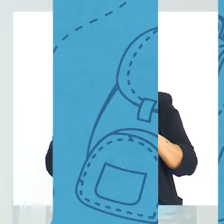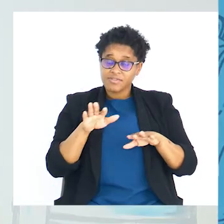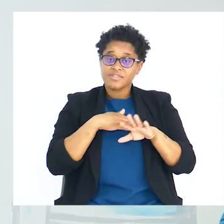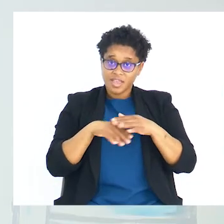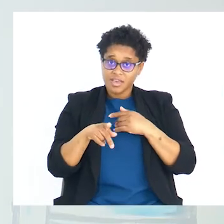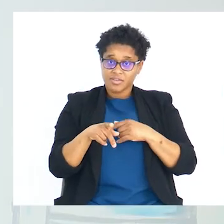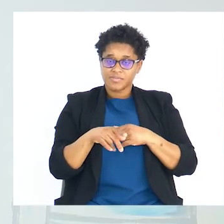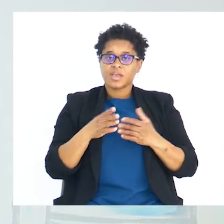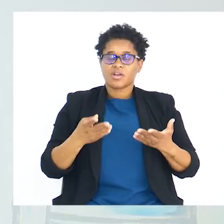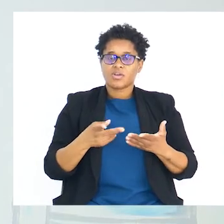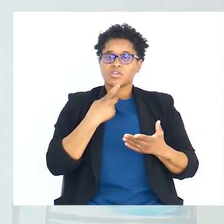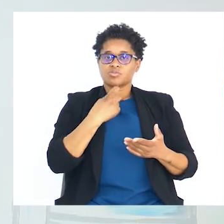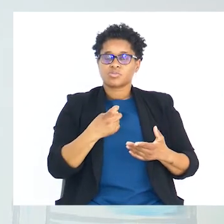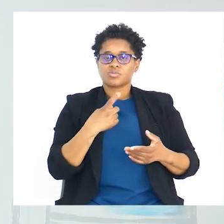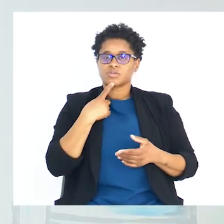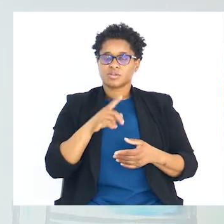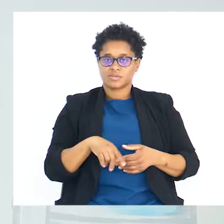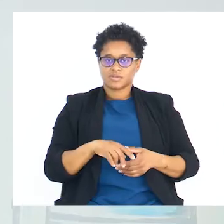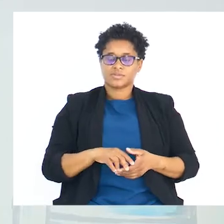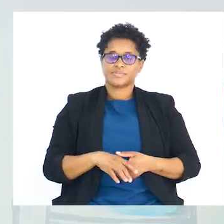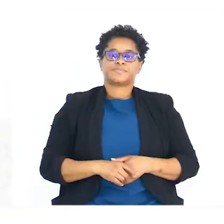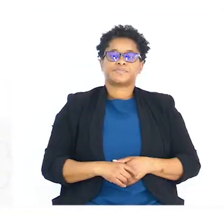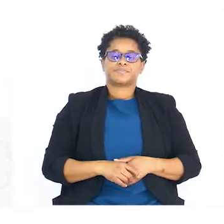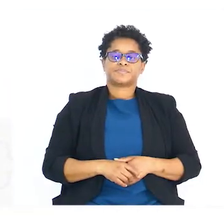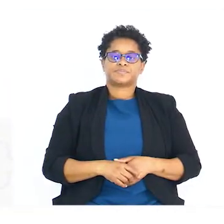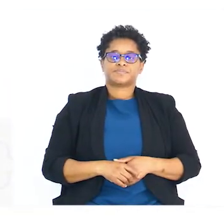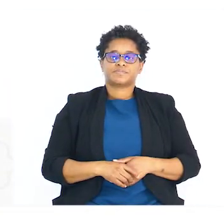Já fizeram? Então vamos voltar às perguntas.